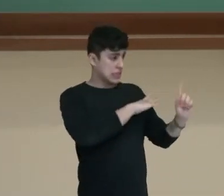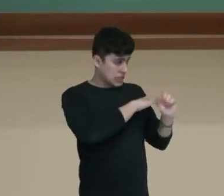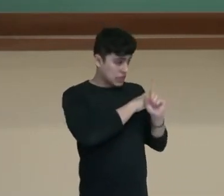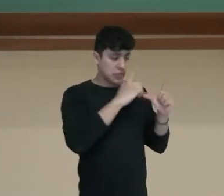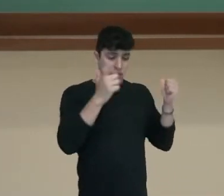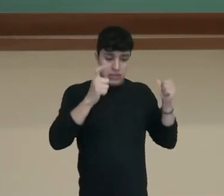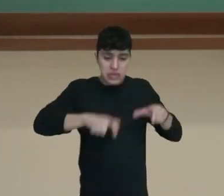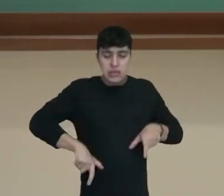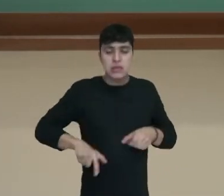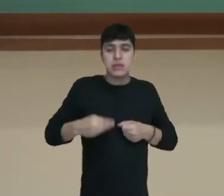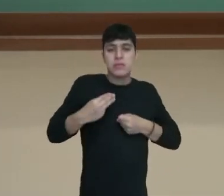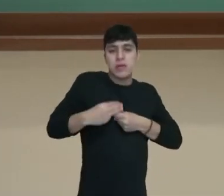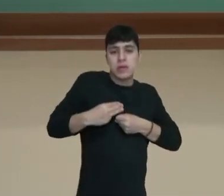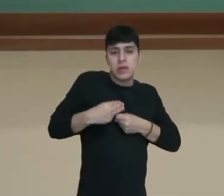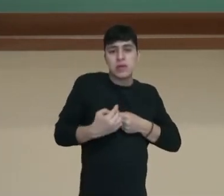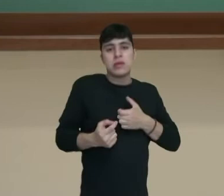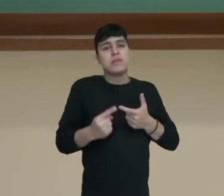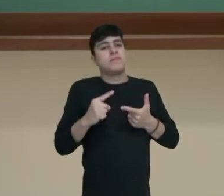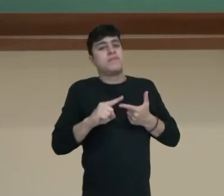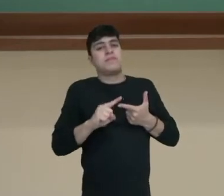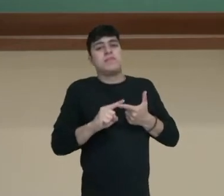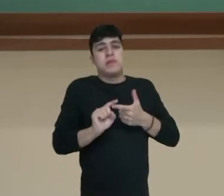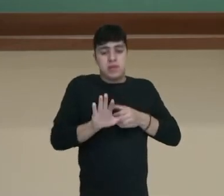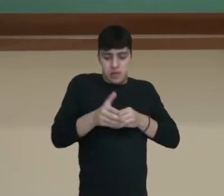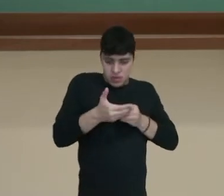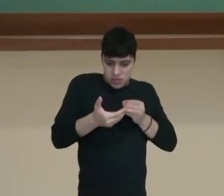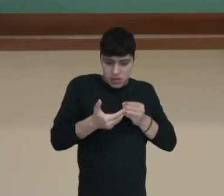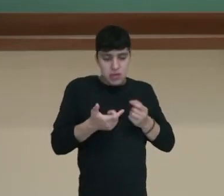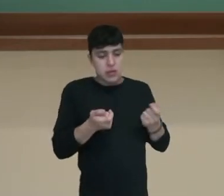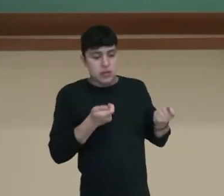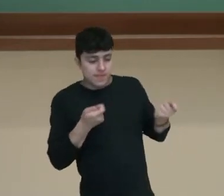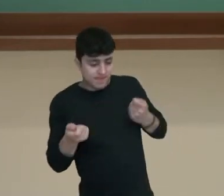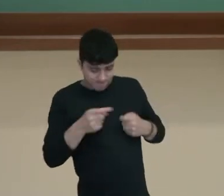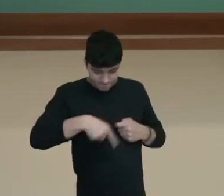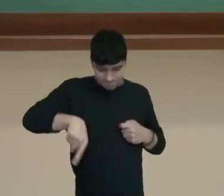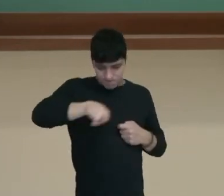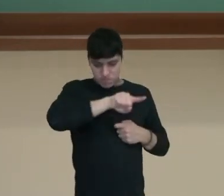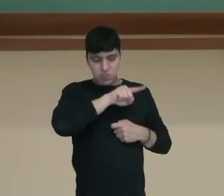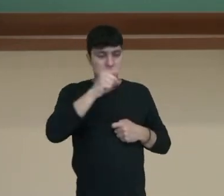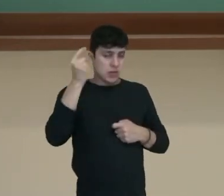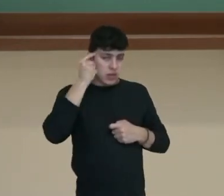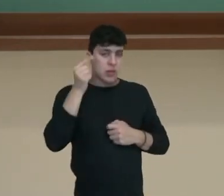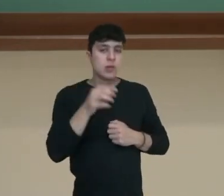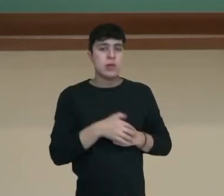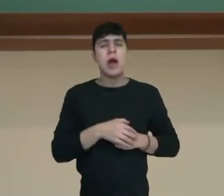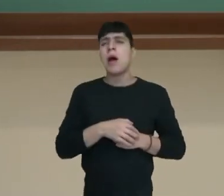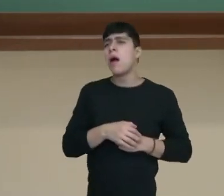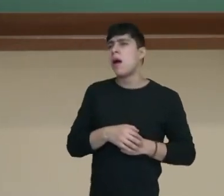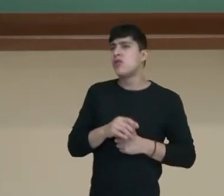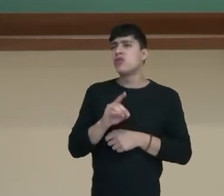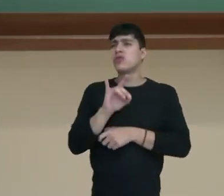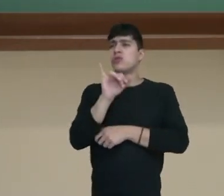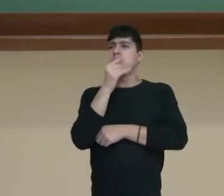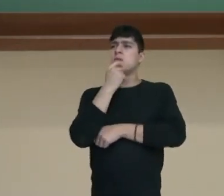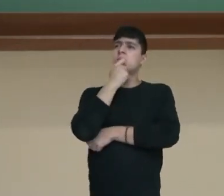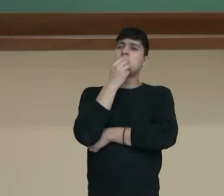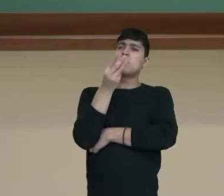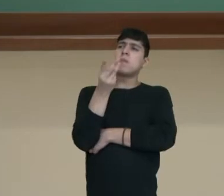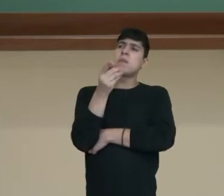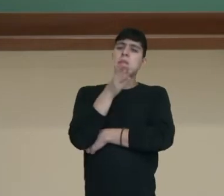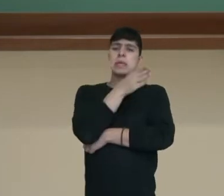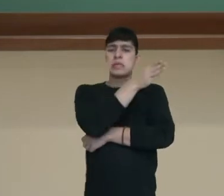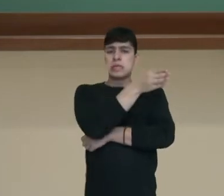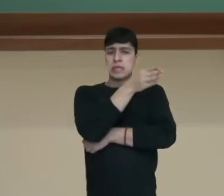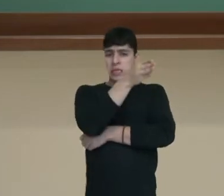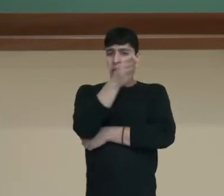que o município cuida. E assim vai, percebe que ao longo dos dias a gente vai passando por vários lugares, público e privado.